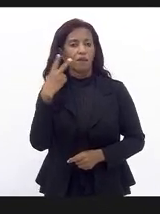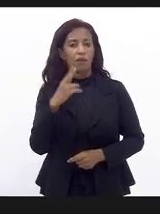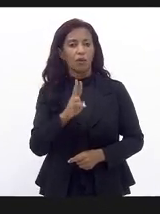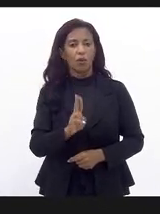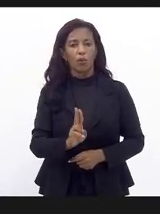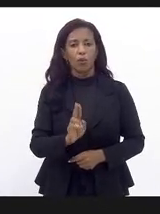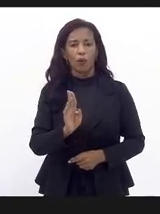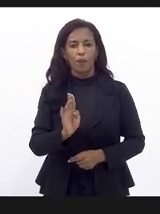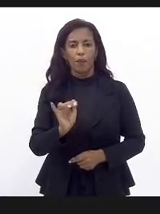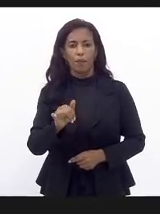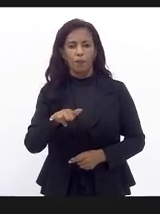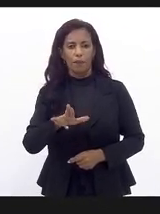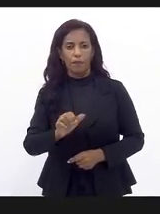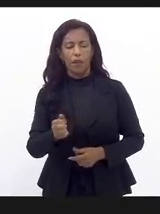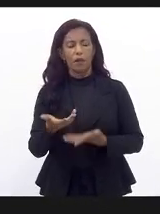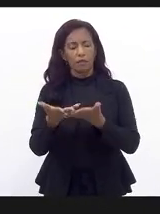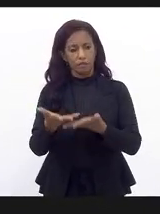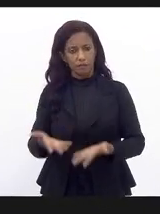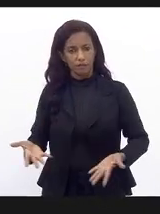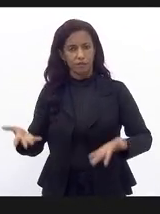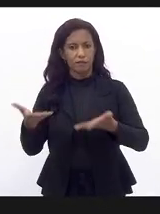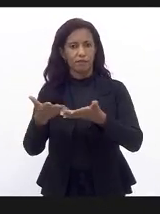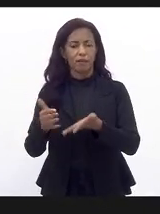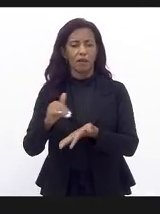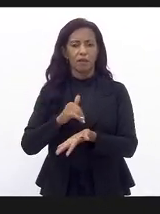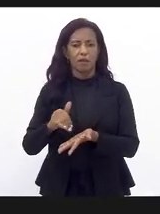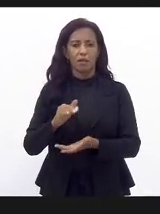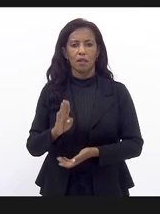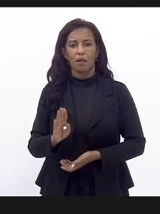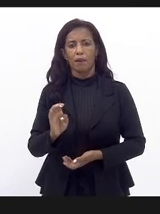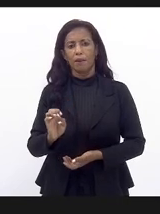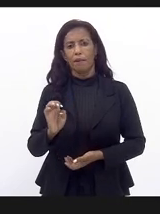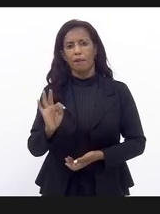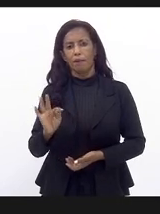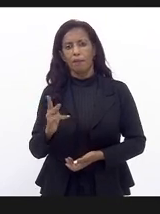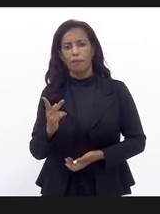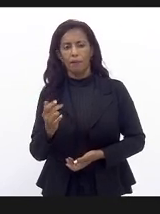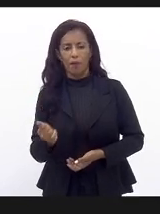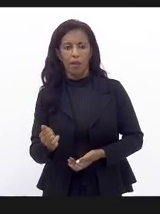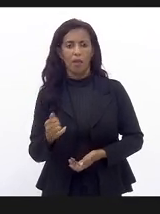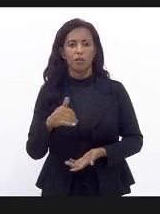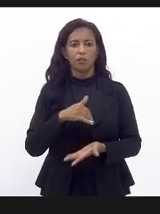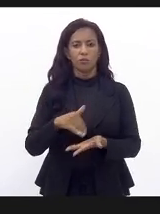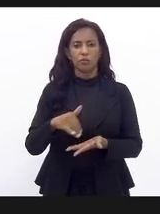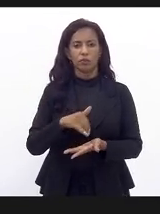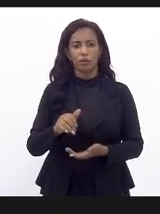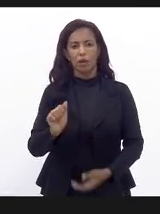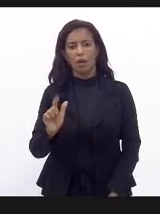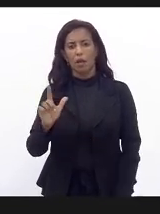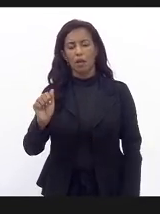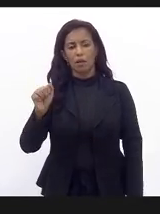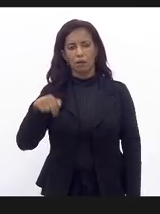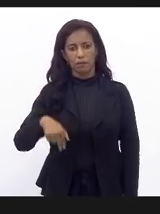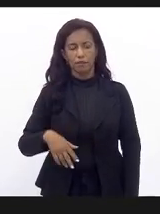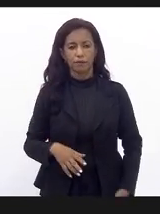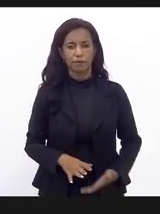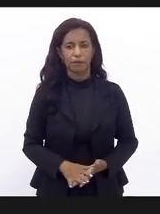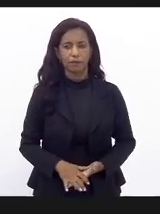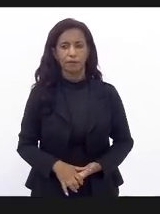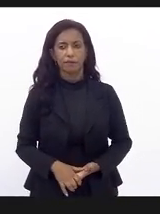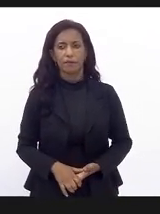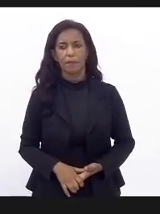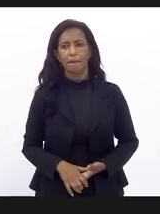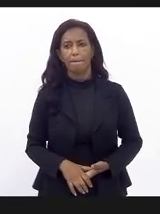que também fez suas homenagens à secretária Beth e ao secretário Alain,